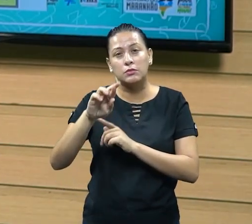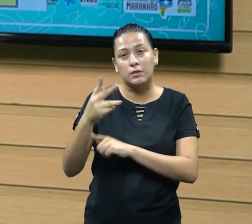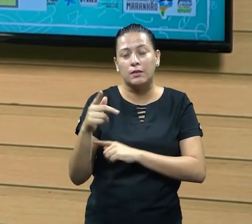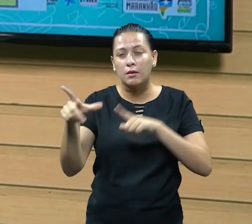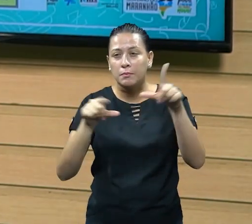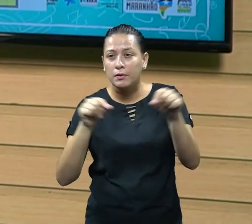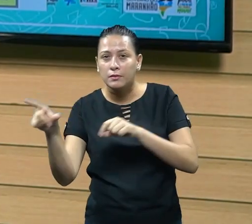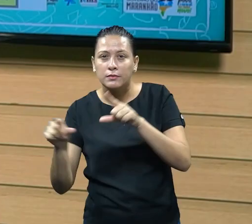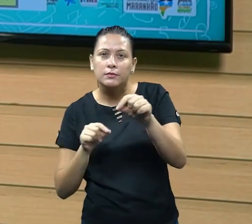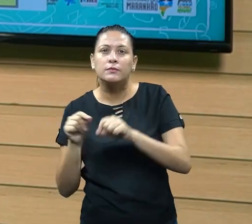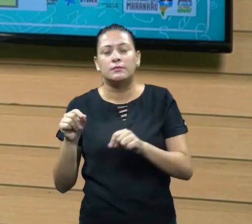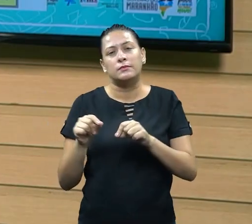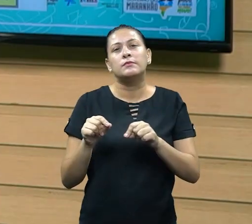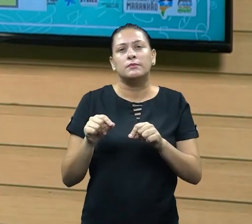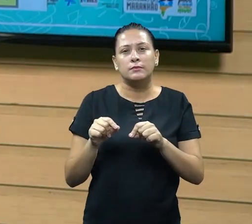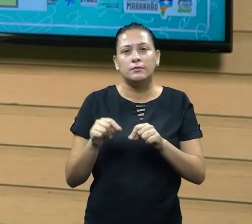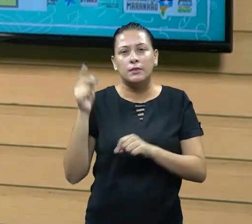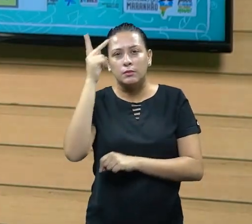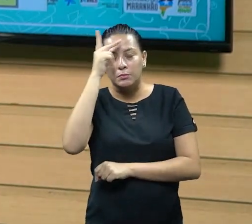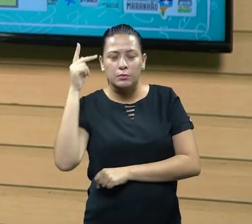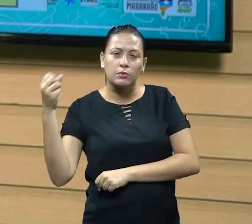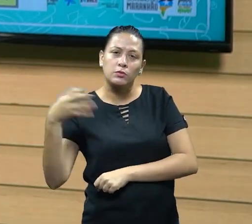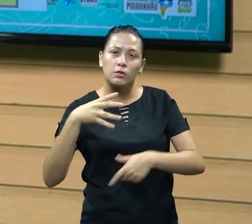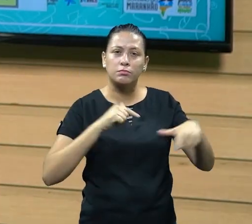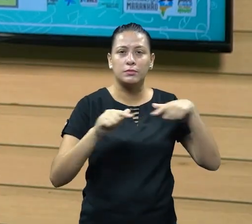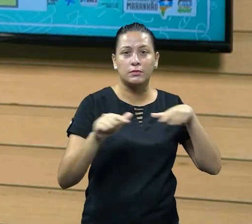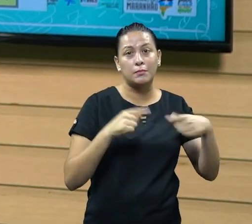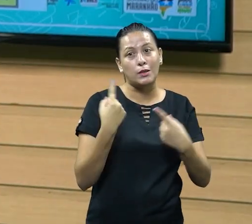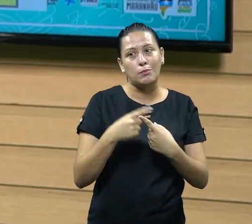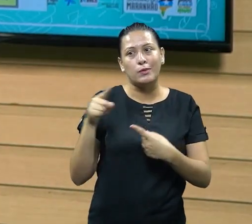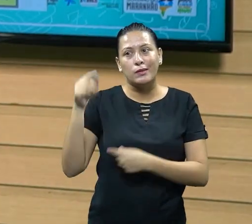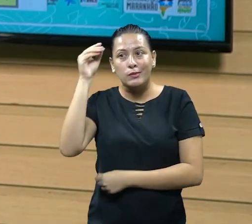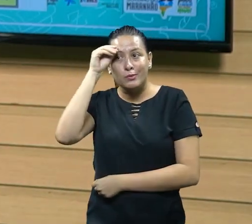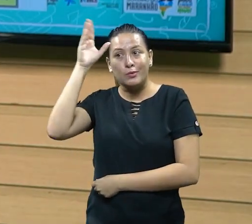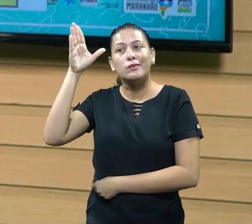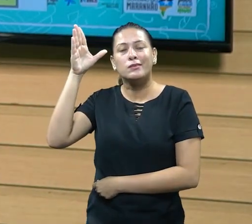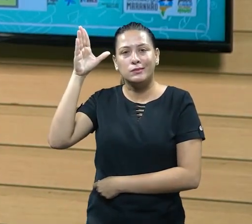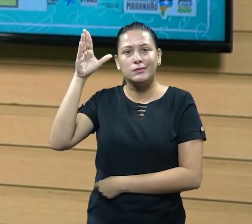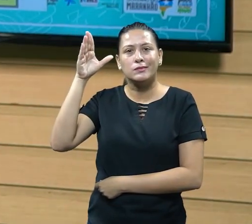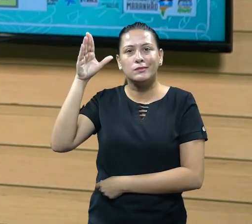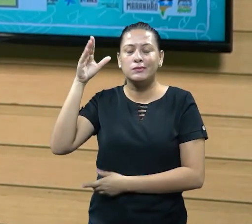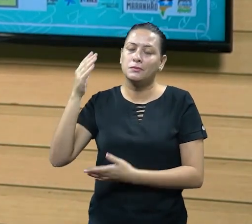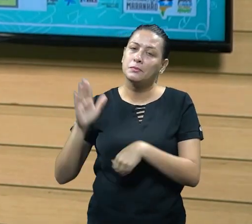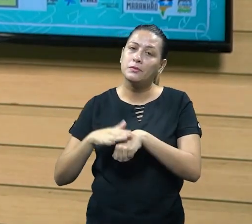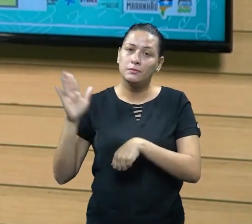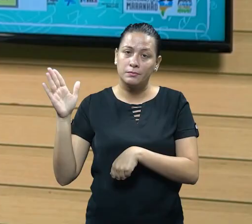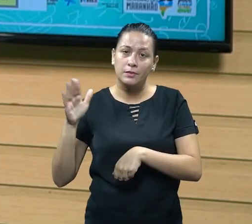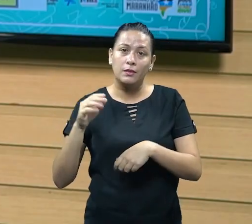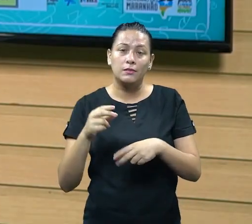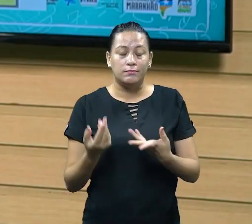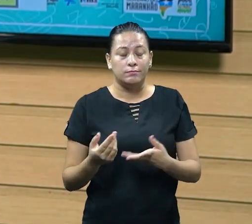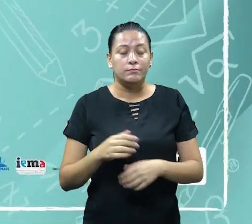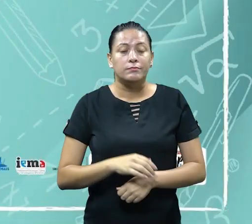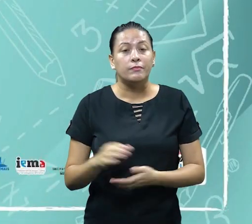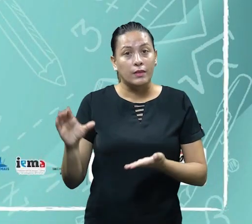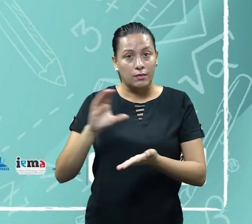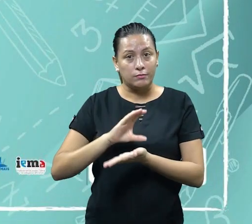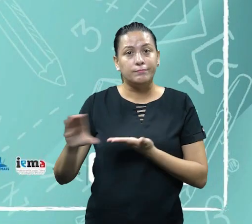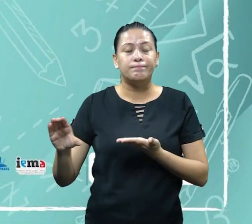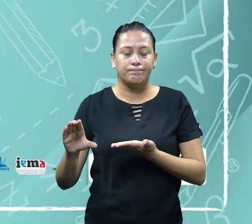seleção. Subtende-se que ele tem um conhecimento um pouco mais ampliado, né, nas técnicas de recrutamento e seleção, e a empresa contrata, normalmente o investimento é